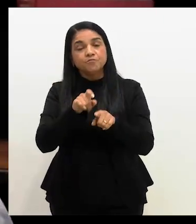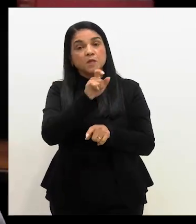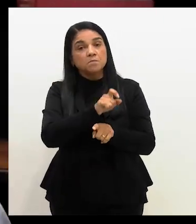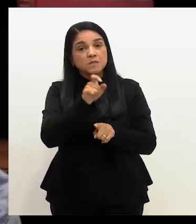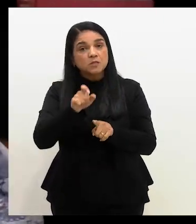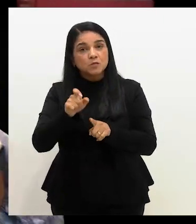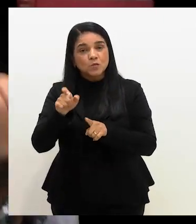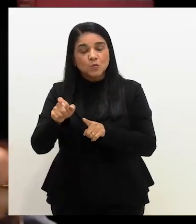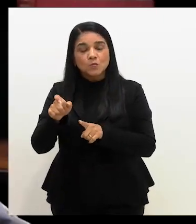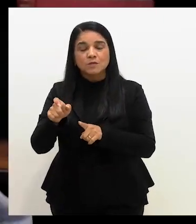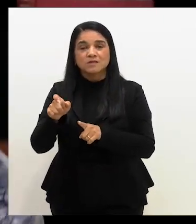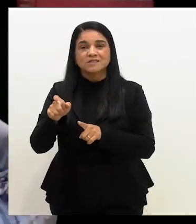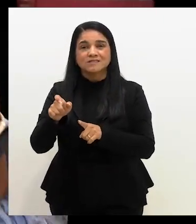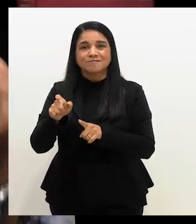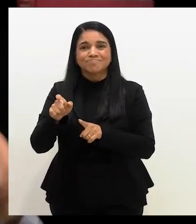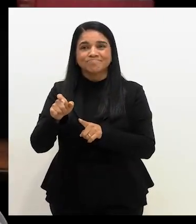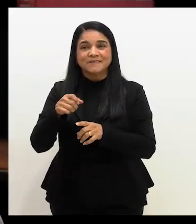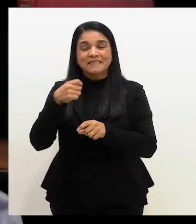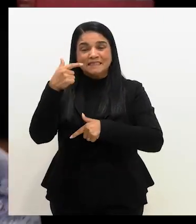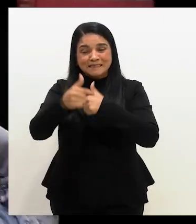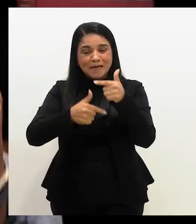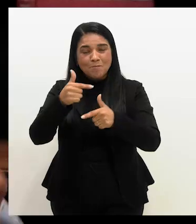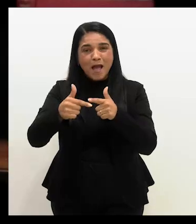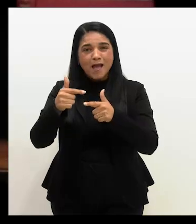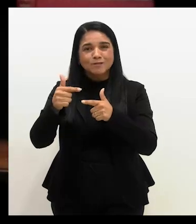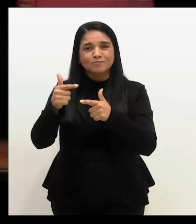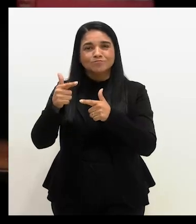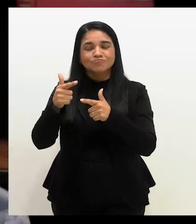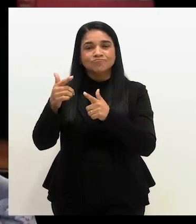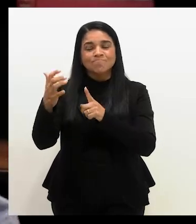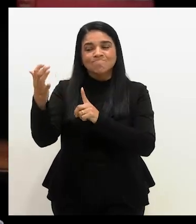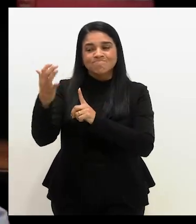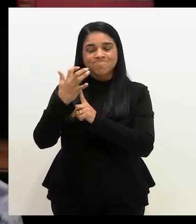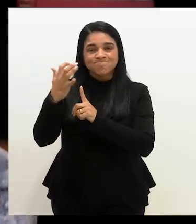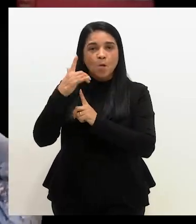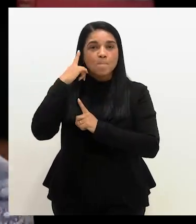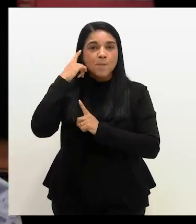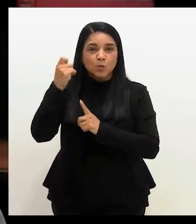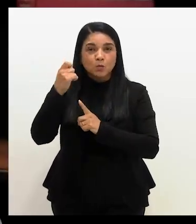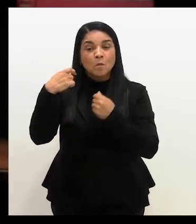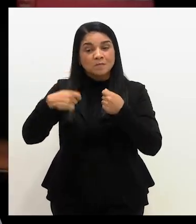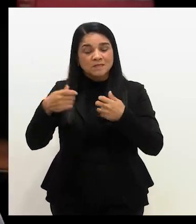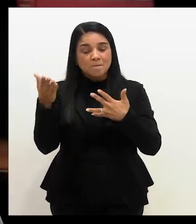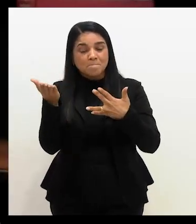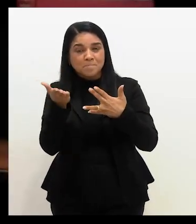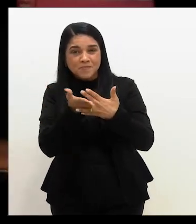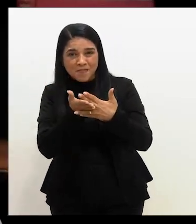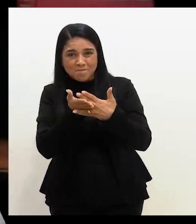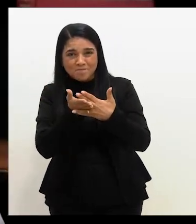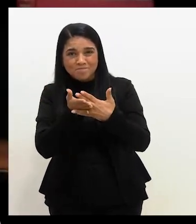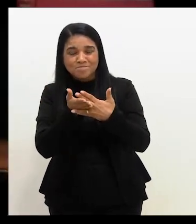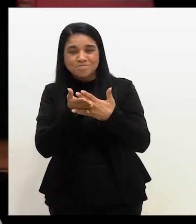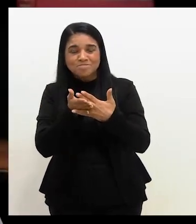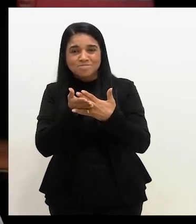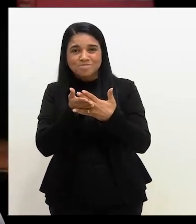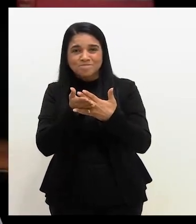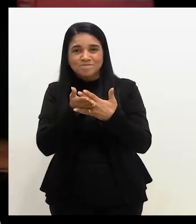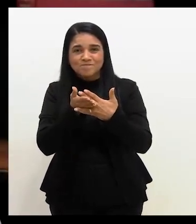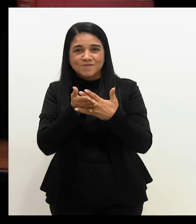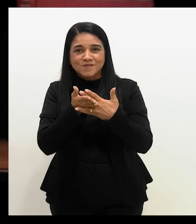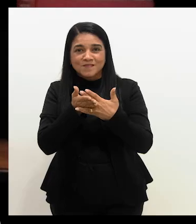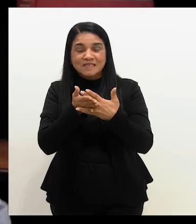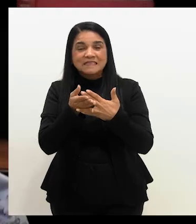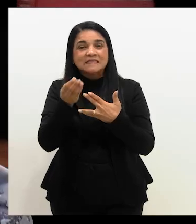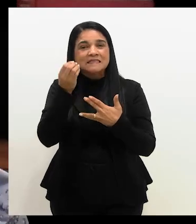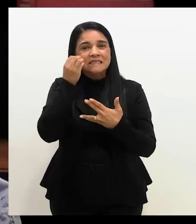Pacientes que se expõem constantemente a ruído, a gente sabe que tem que fazer uma pausa entre os ruídos, um tempo